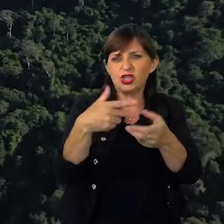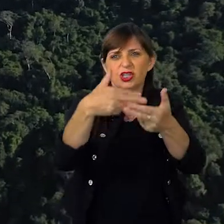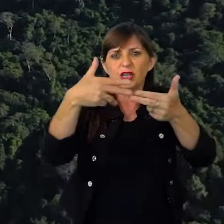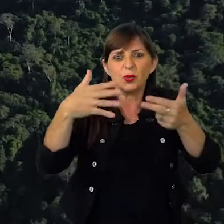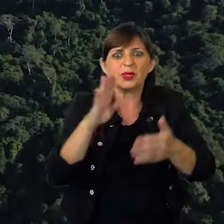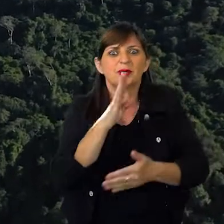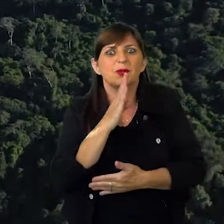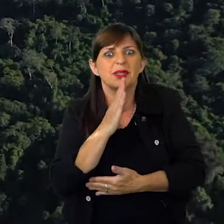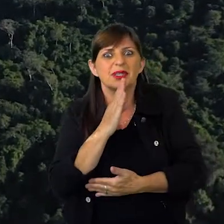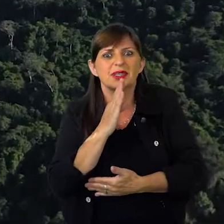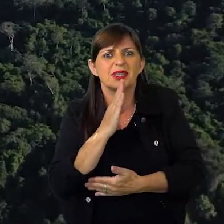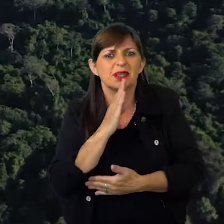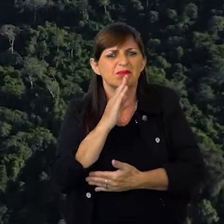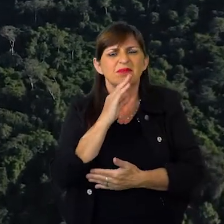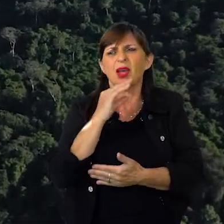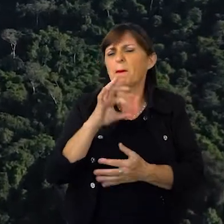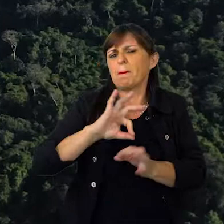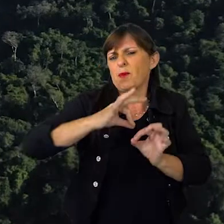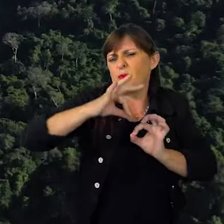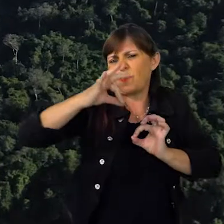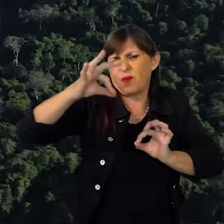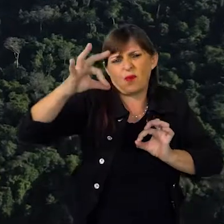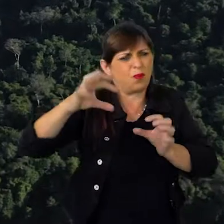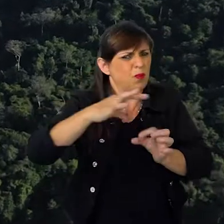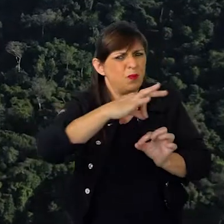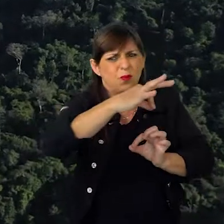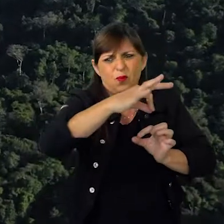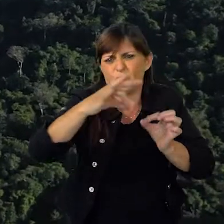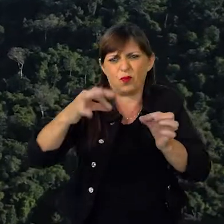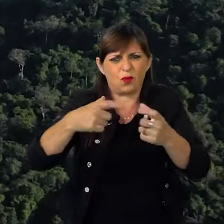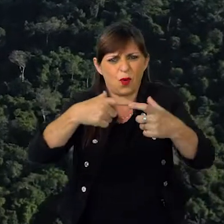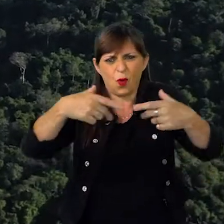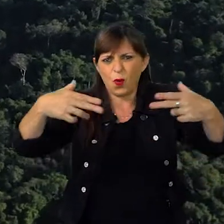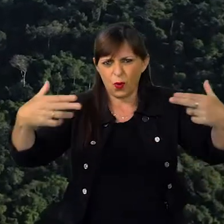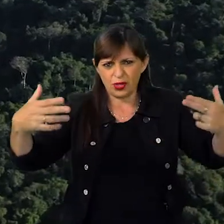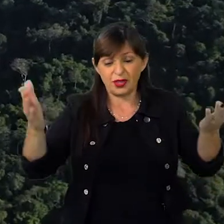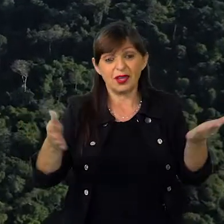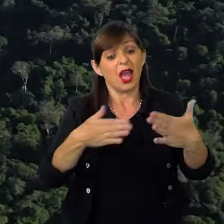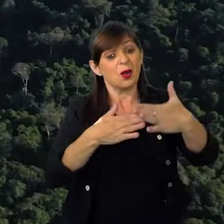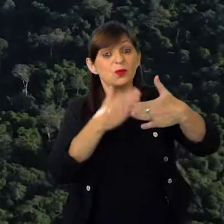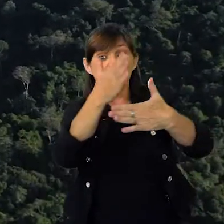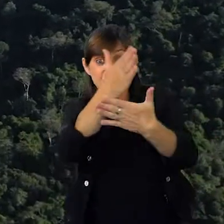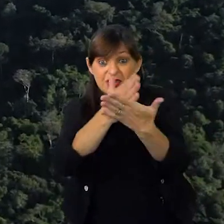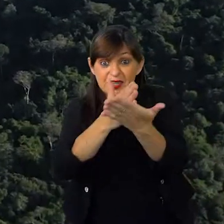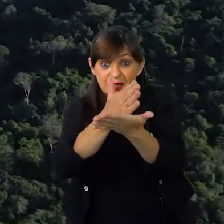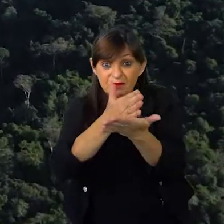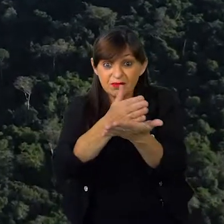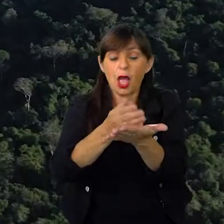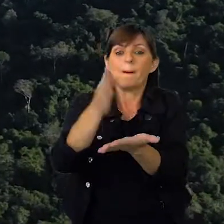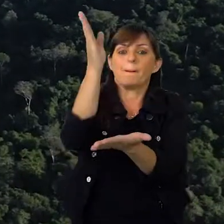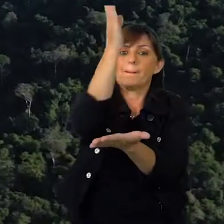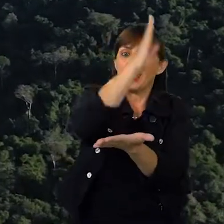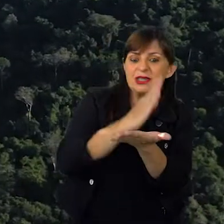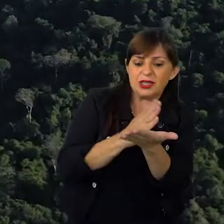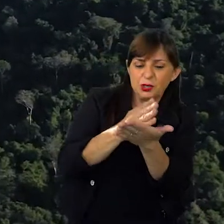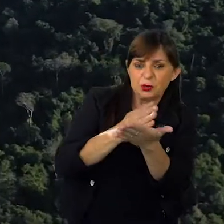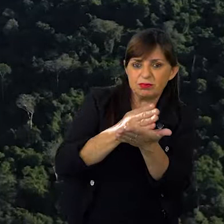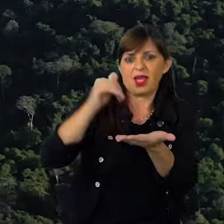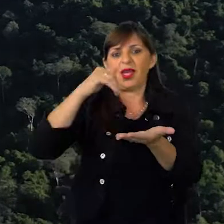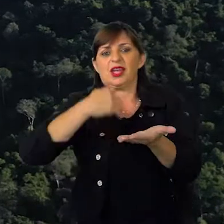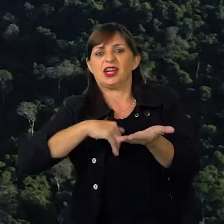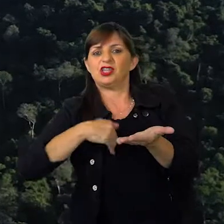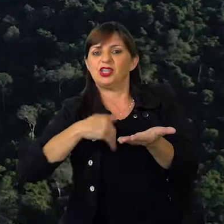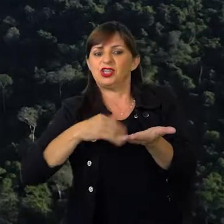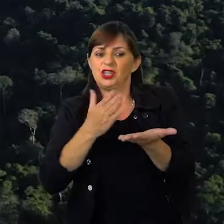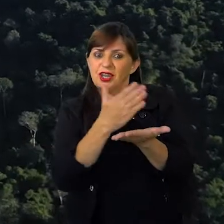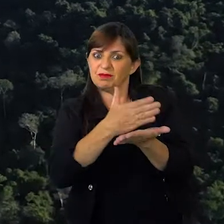17498 detalhes o parque estadual do Turvo está localizado na divisa do Brasil com a Argentina este salto era Sem